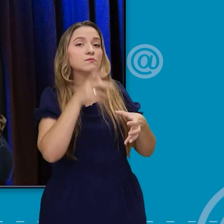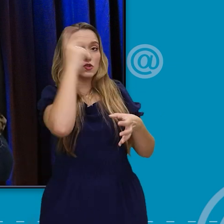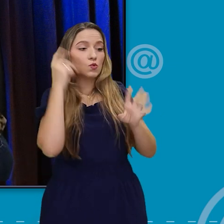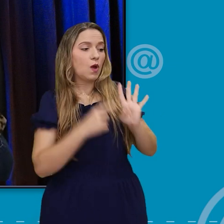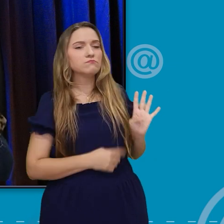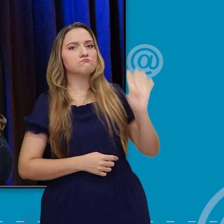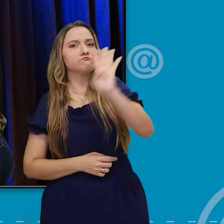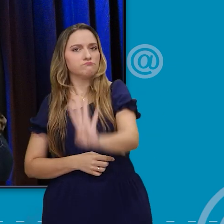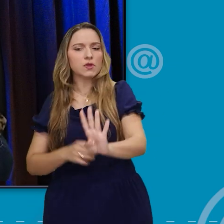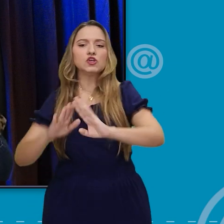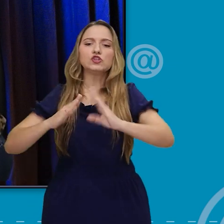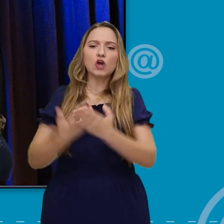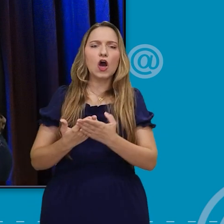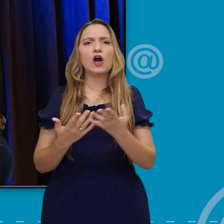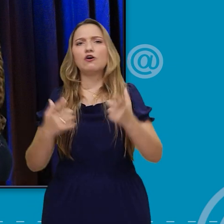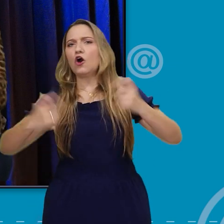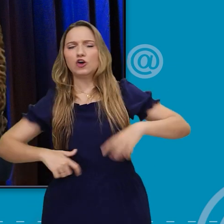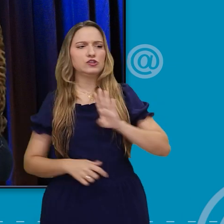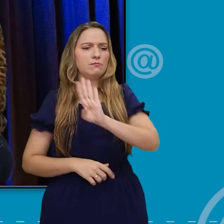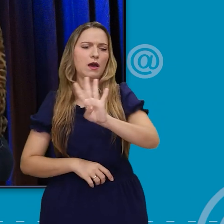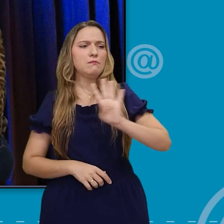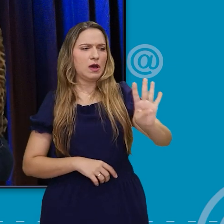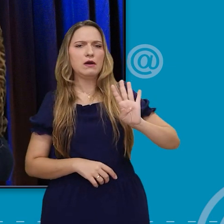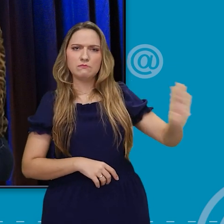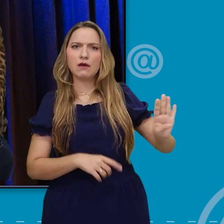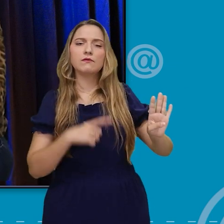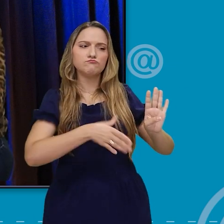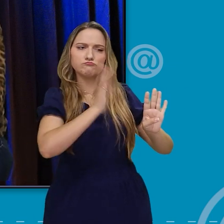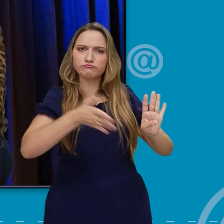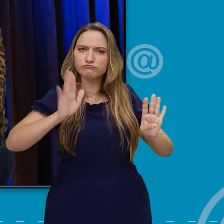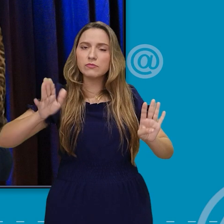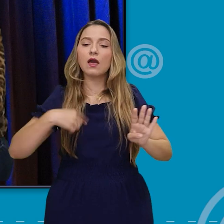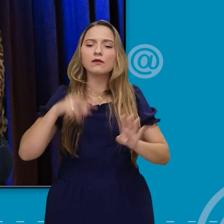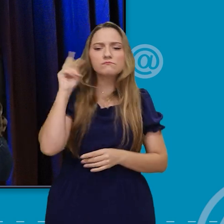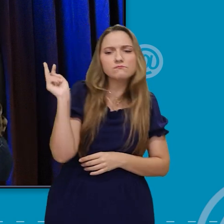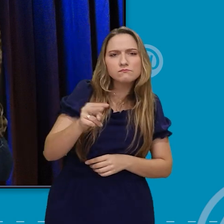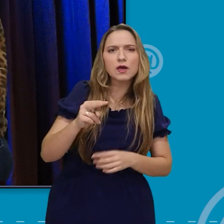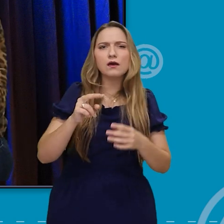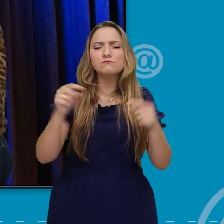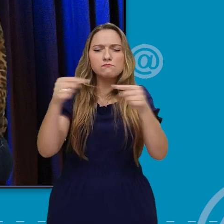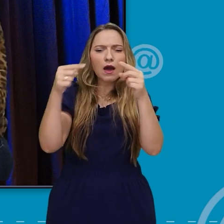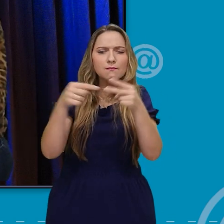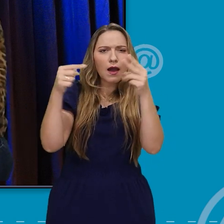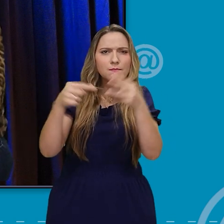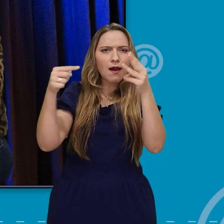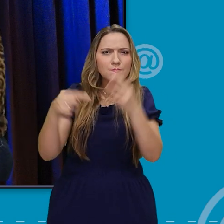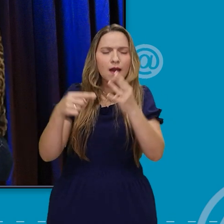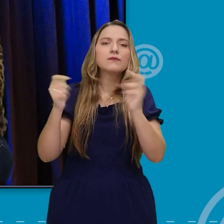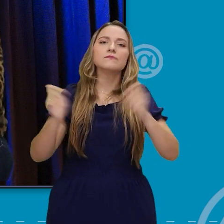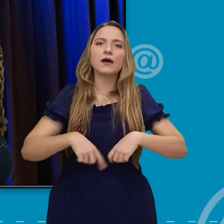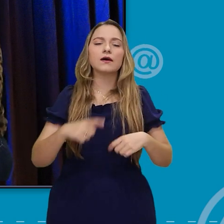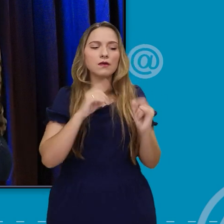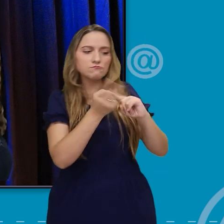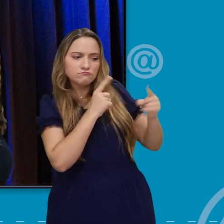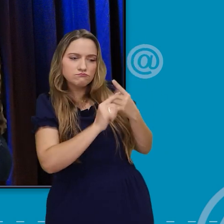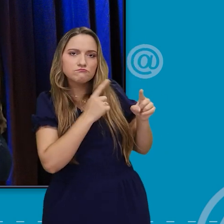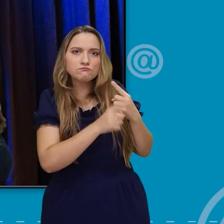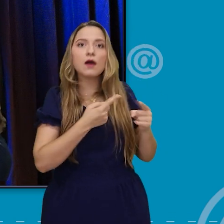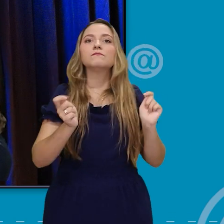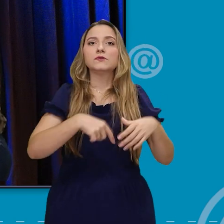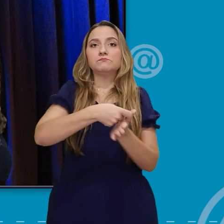E eles trocam informações entre si e produzem um relatório com relação a essas 4 vertentes. Com esse relatório em mãos, é com esse documento que a